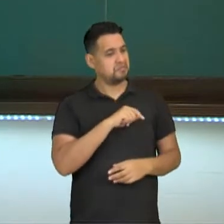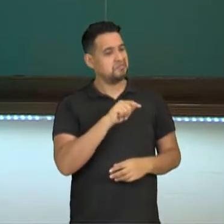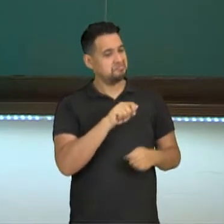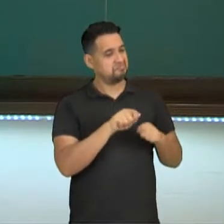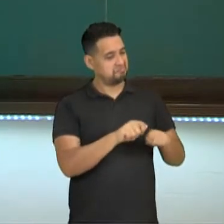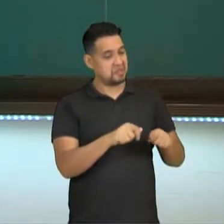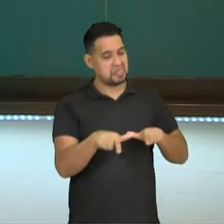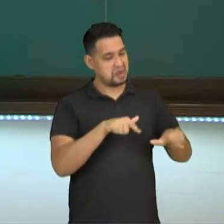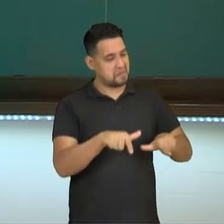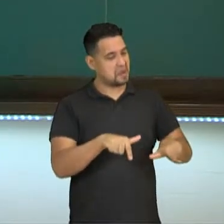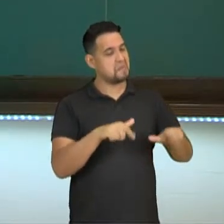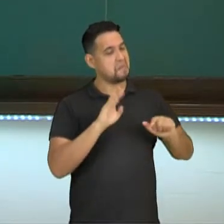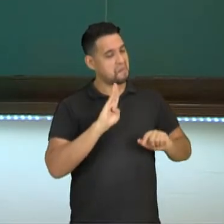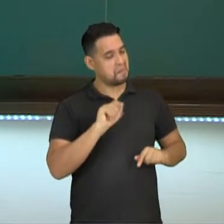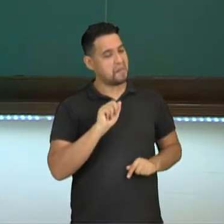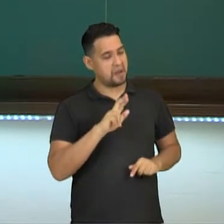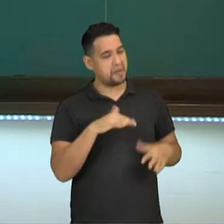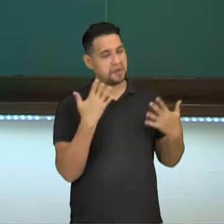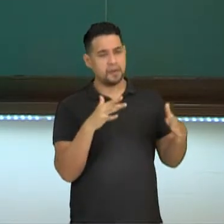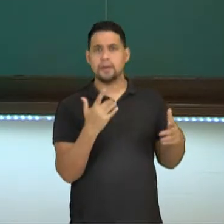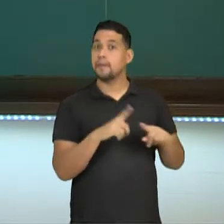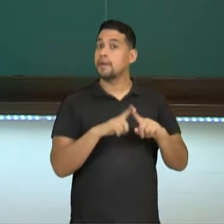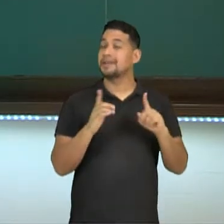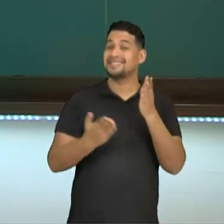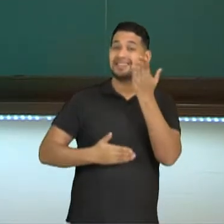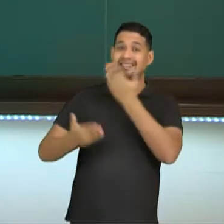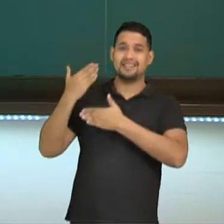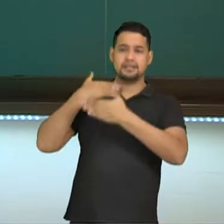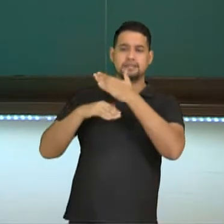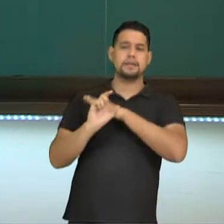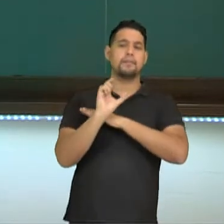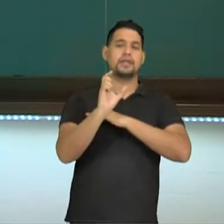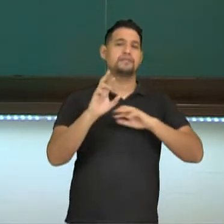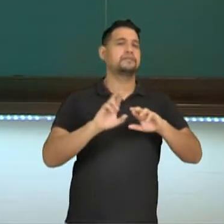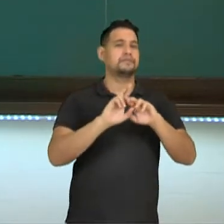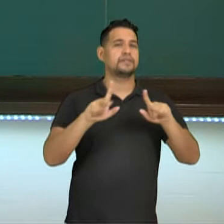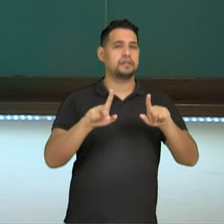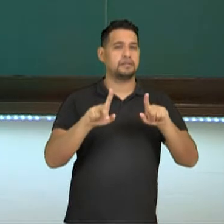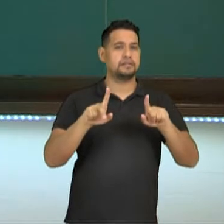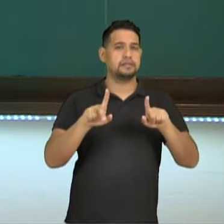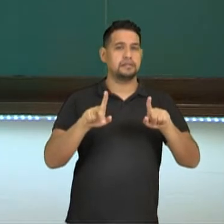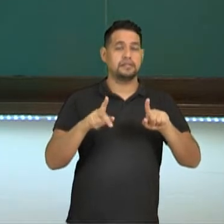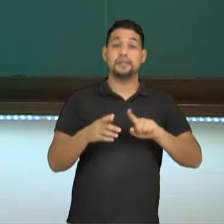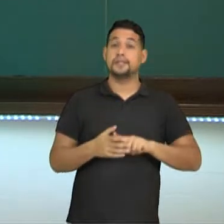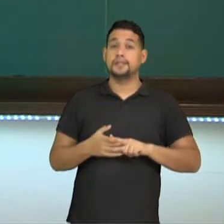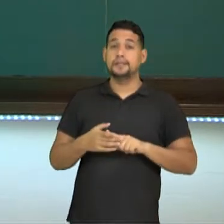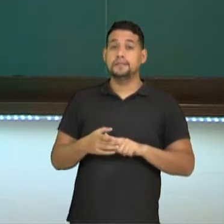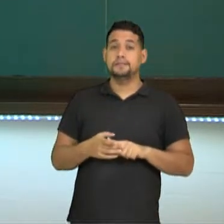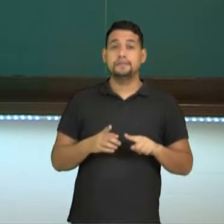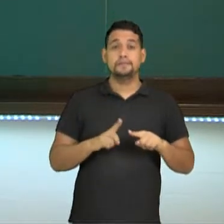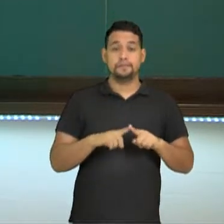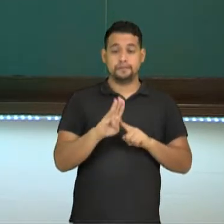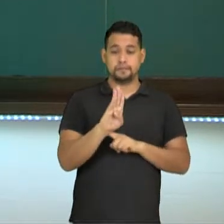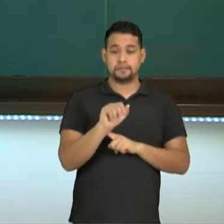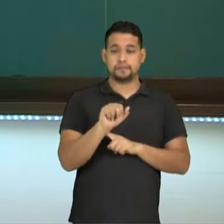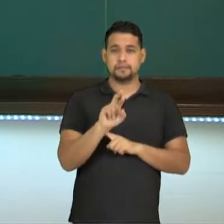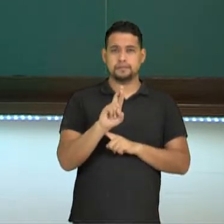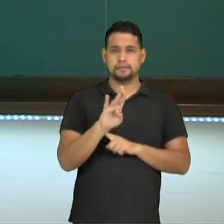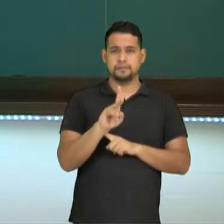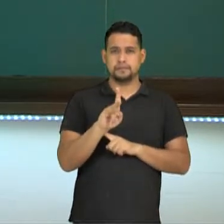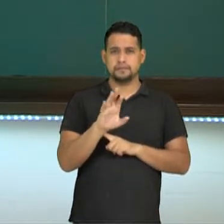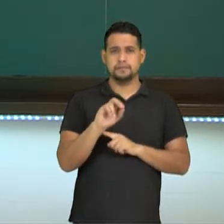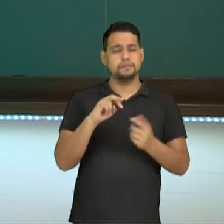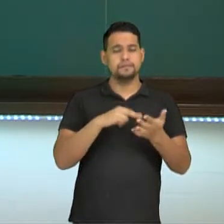né? O seu trabalho é bárbaro. Nem sempre esse termo foi lido e entendido dessa forma, né? Bárbaro diz respeito